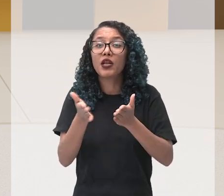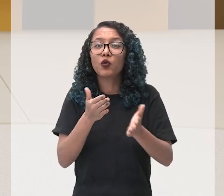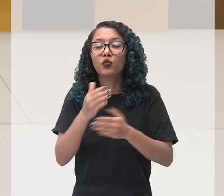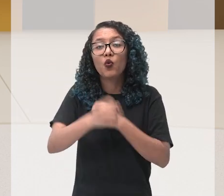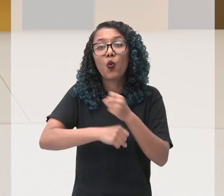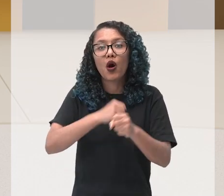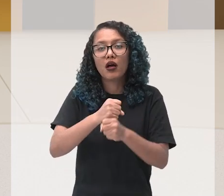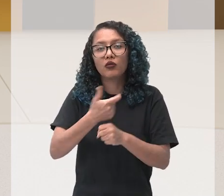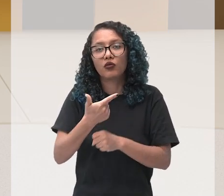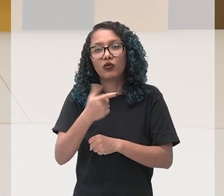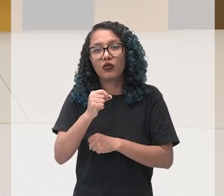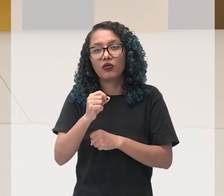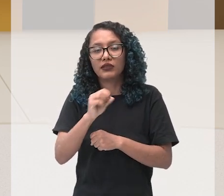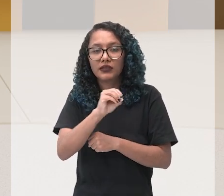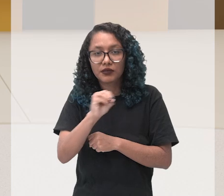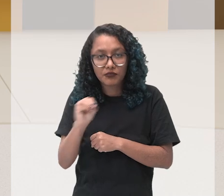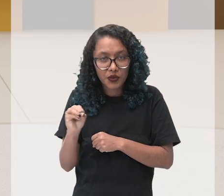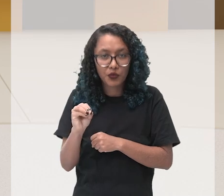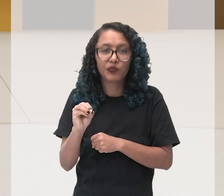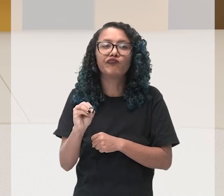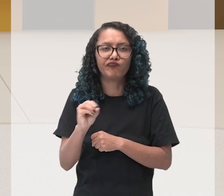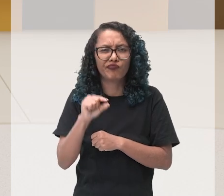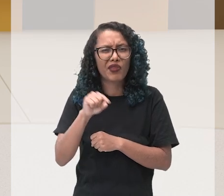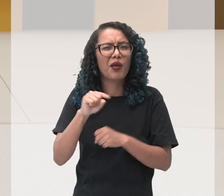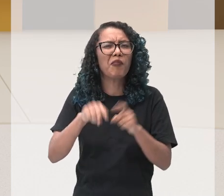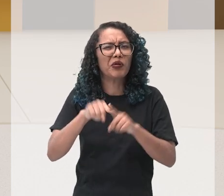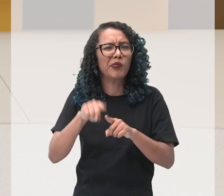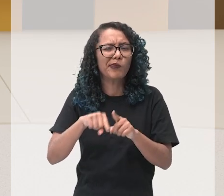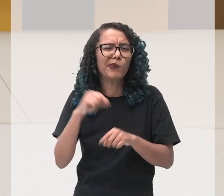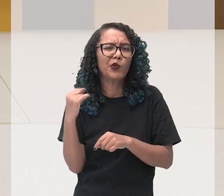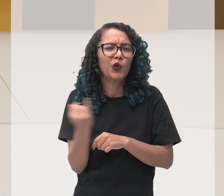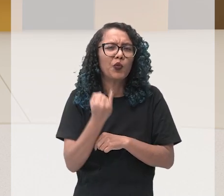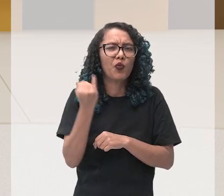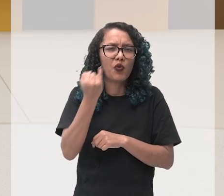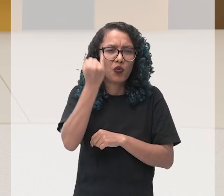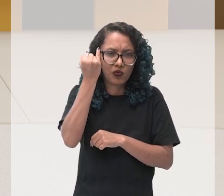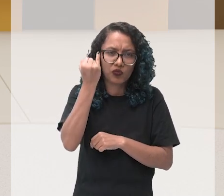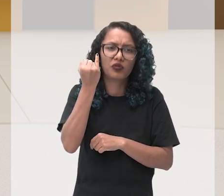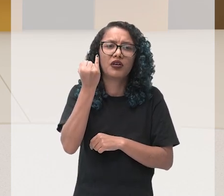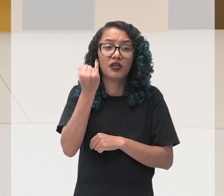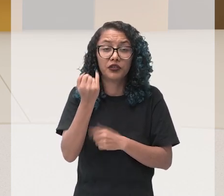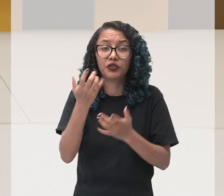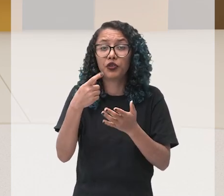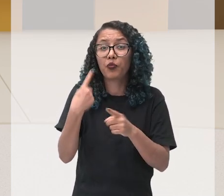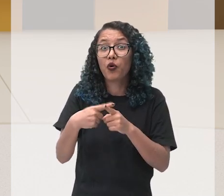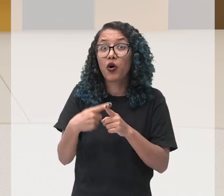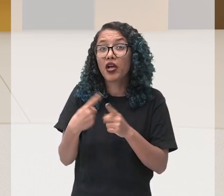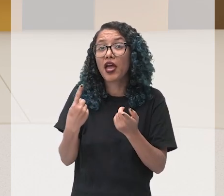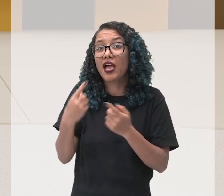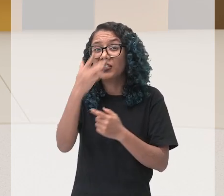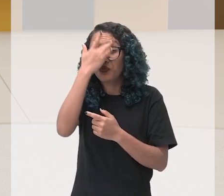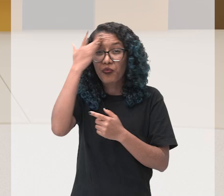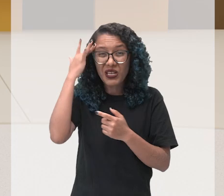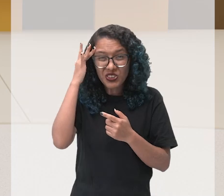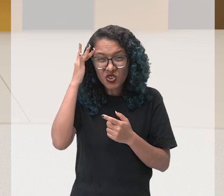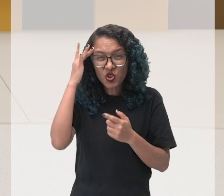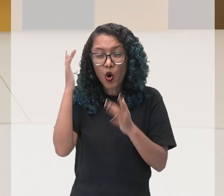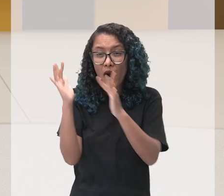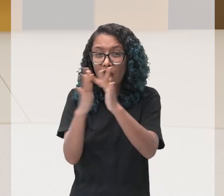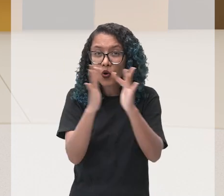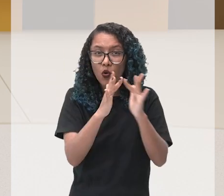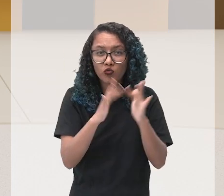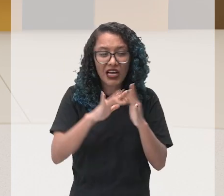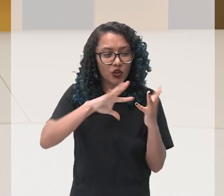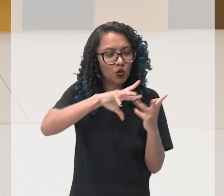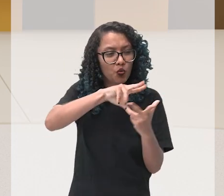2000 e elas são ferramentas muito importantes que conectaram os usuários no mundo inteiro